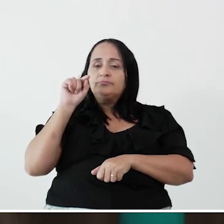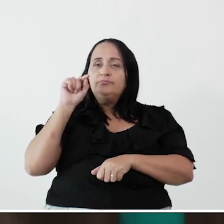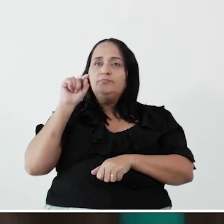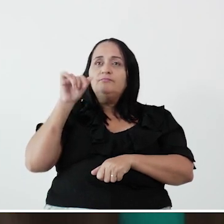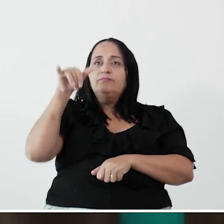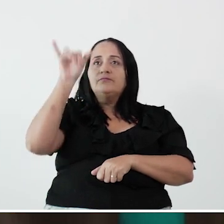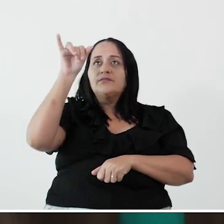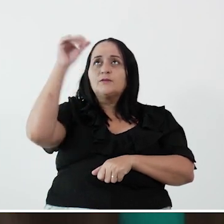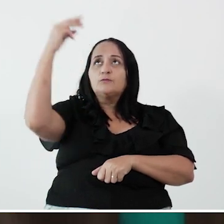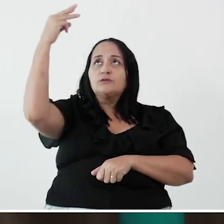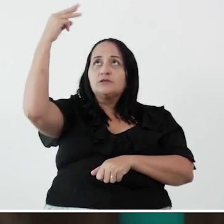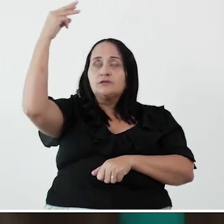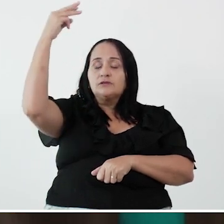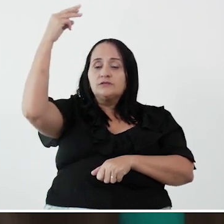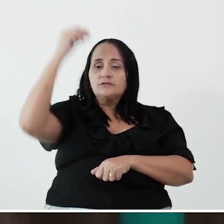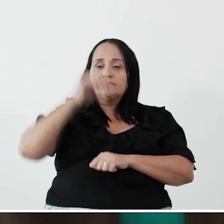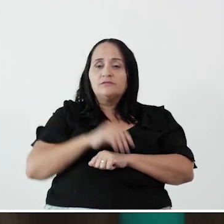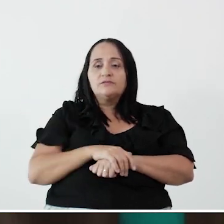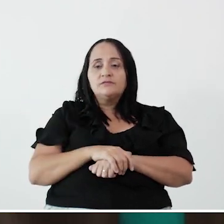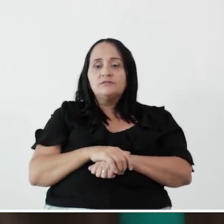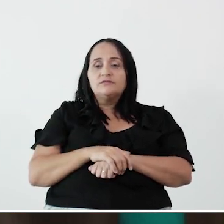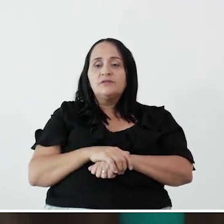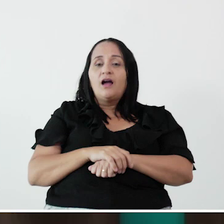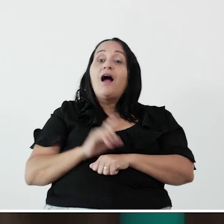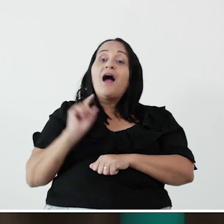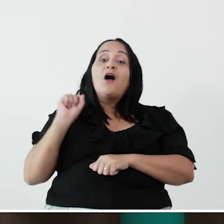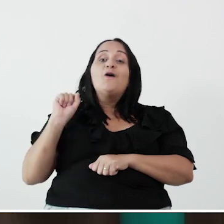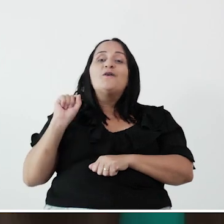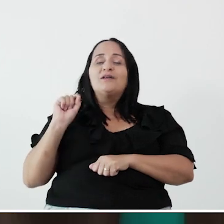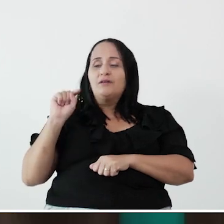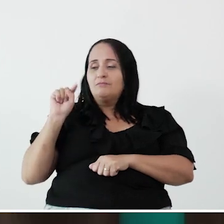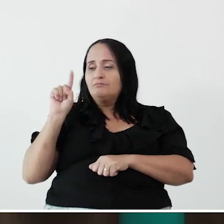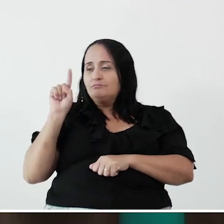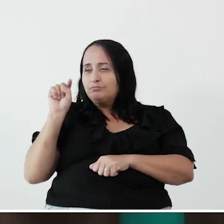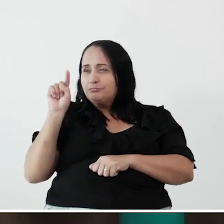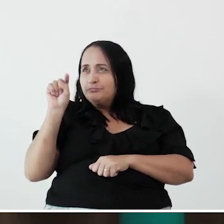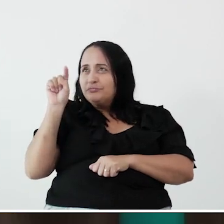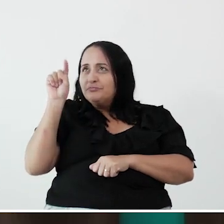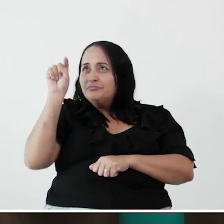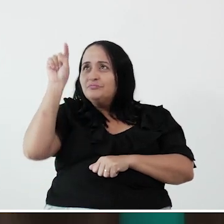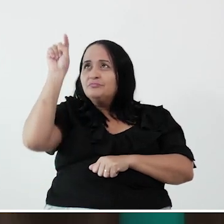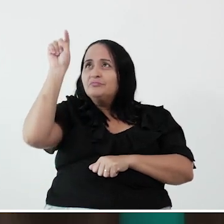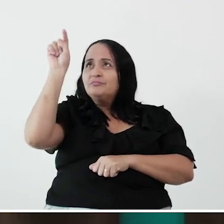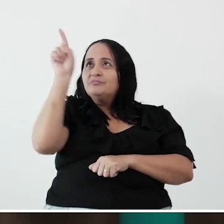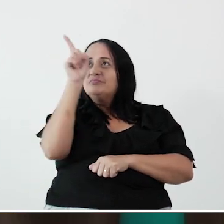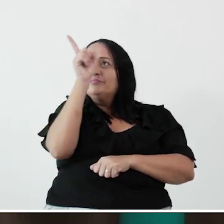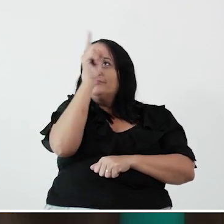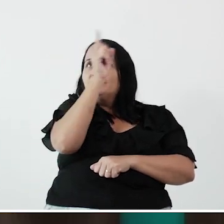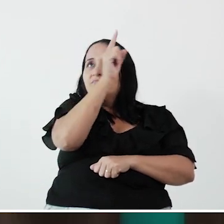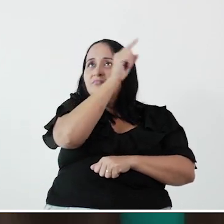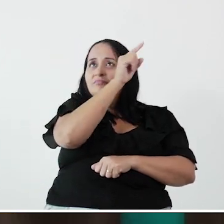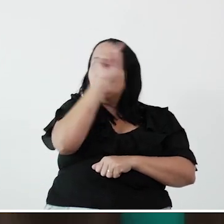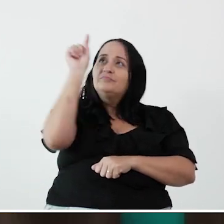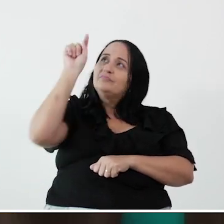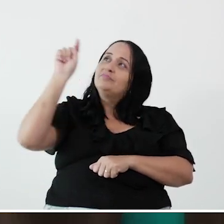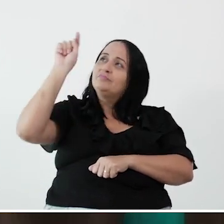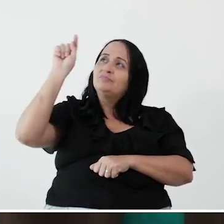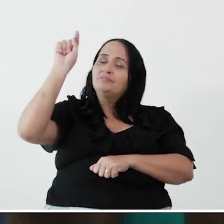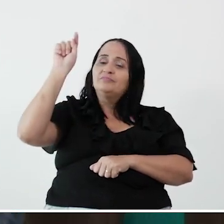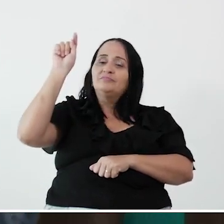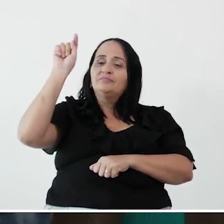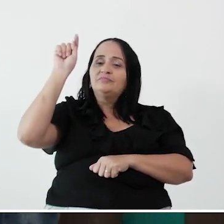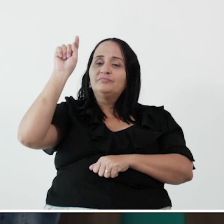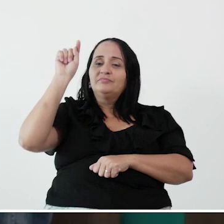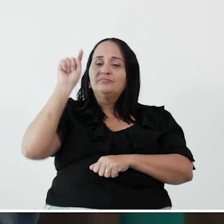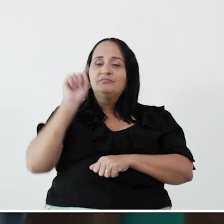aqui. Tomemos uma reta pontilhada. No encontro, temos